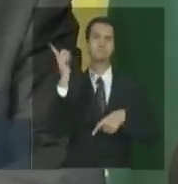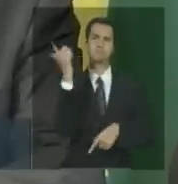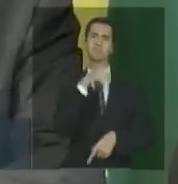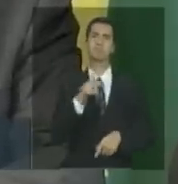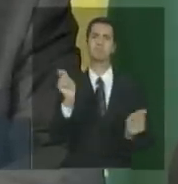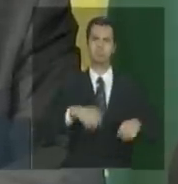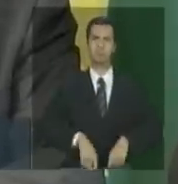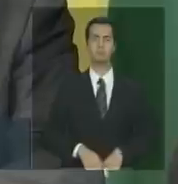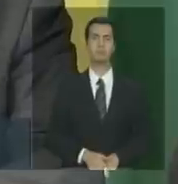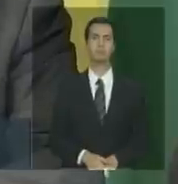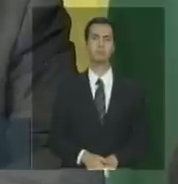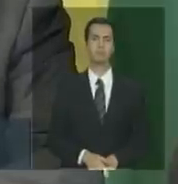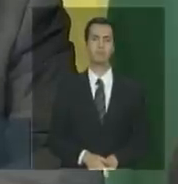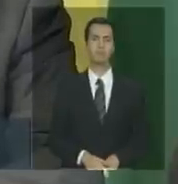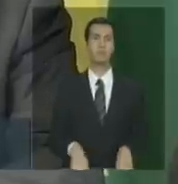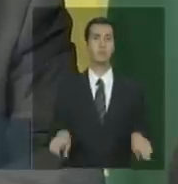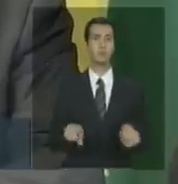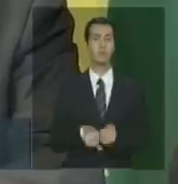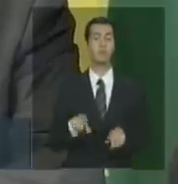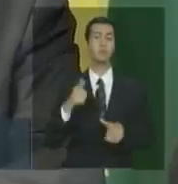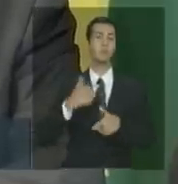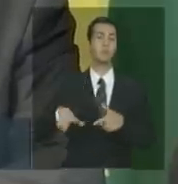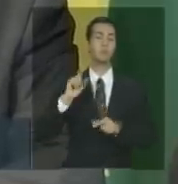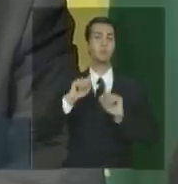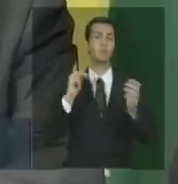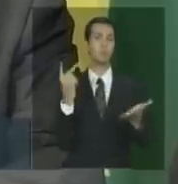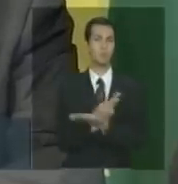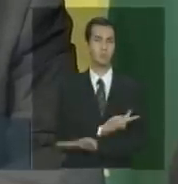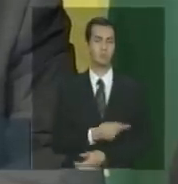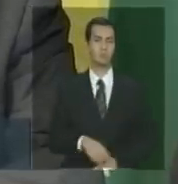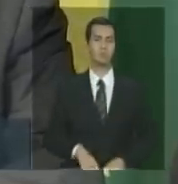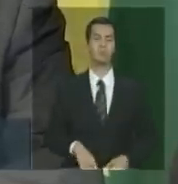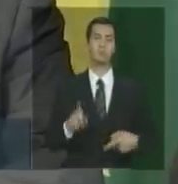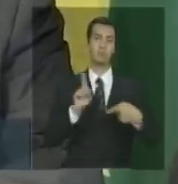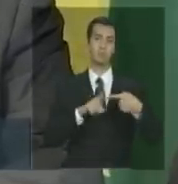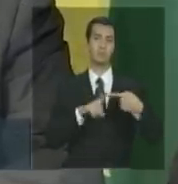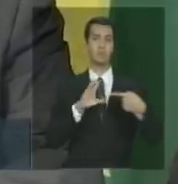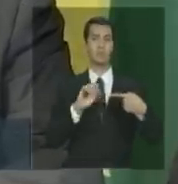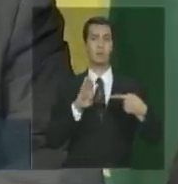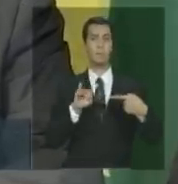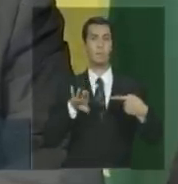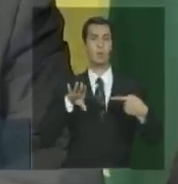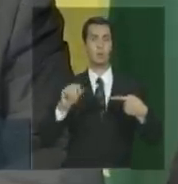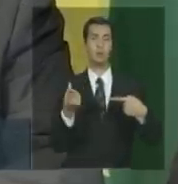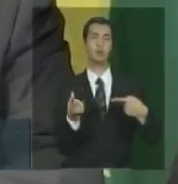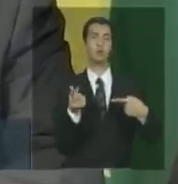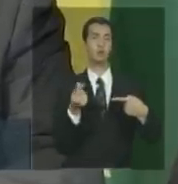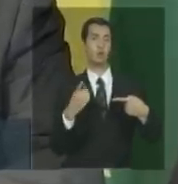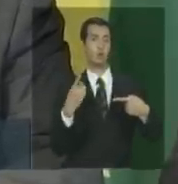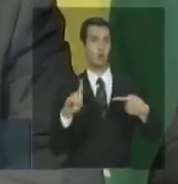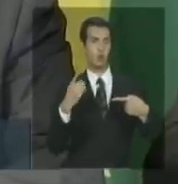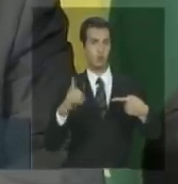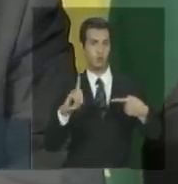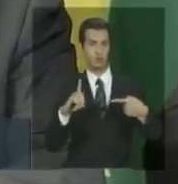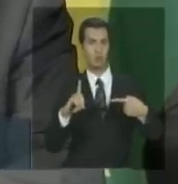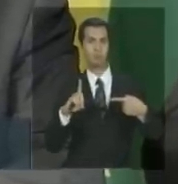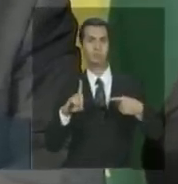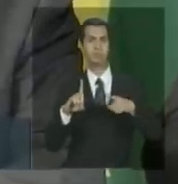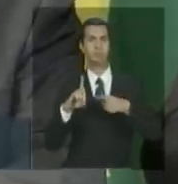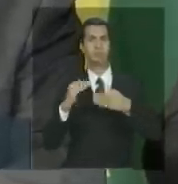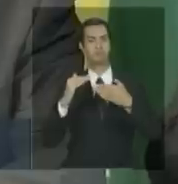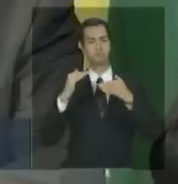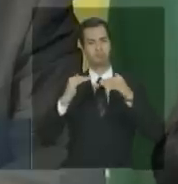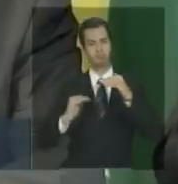sucesso. Desafios colocados são a questão do câmbio, é um desafio importante,